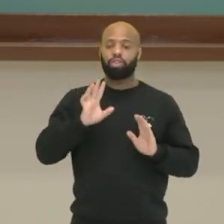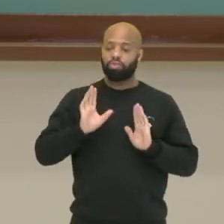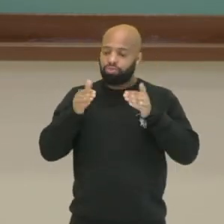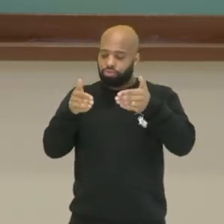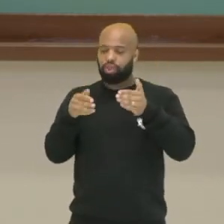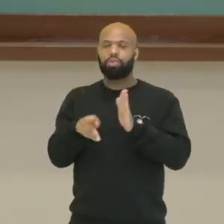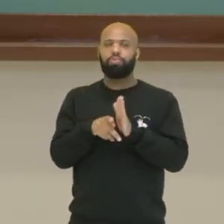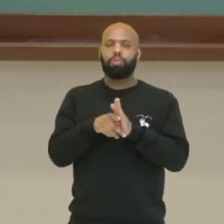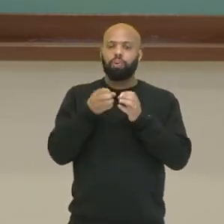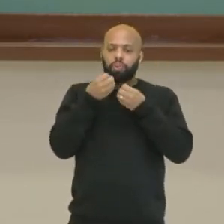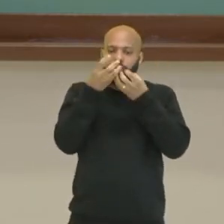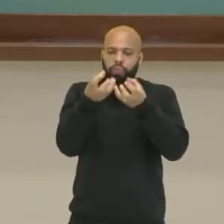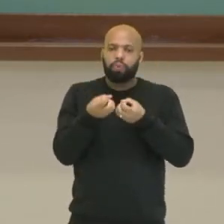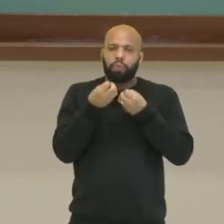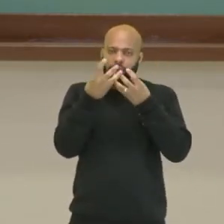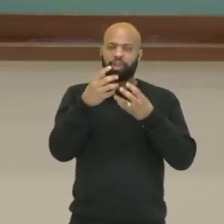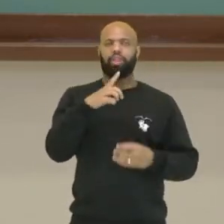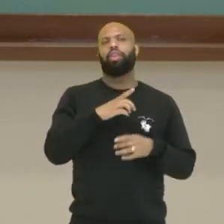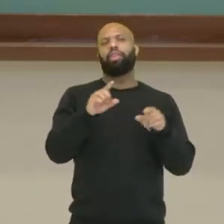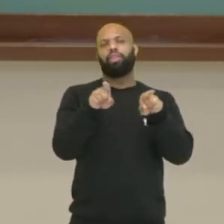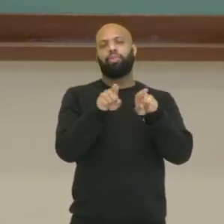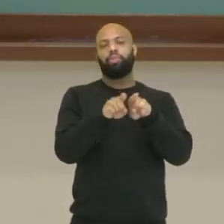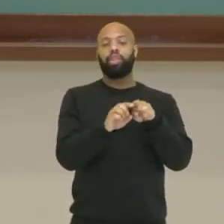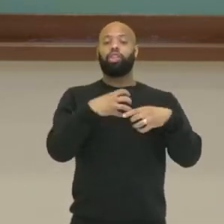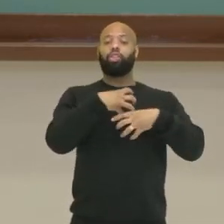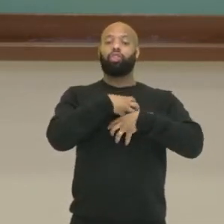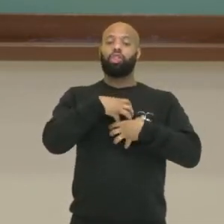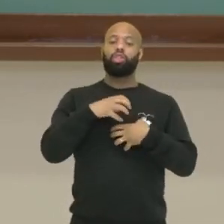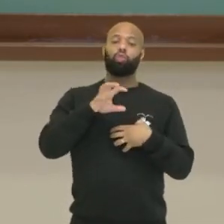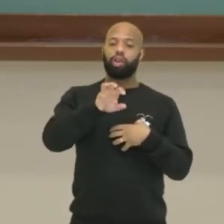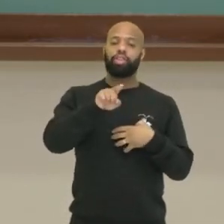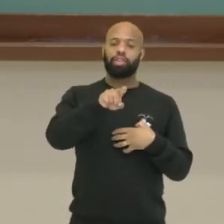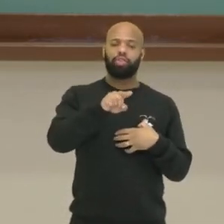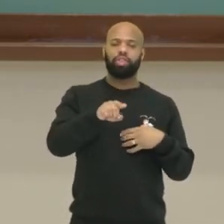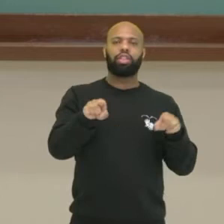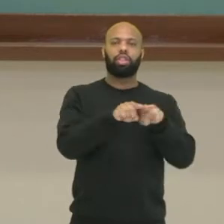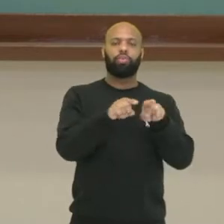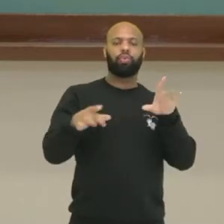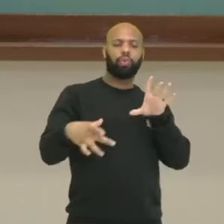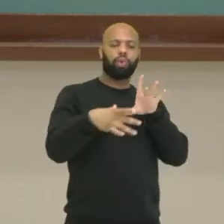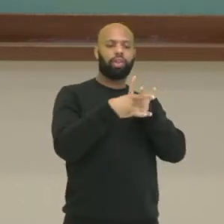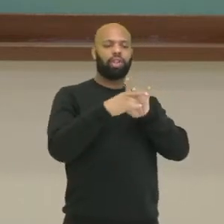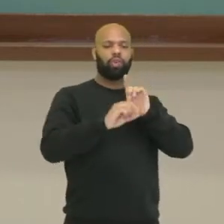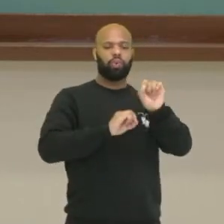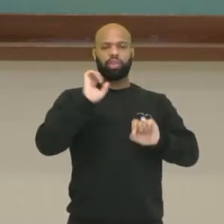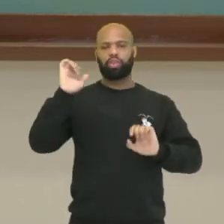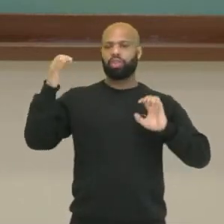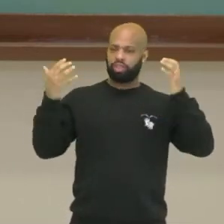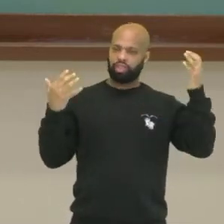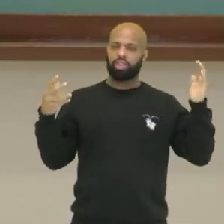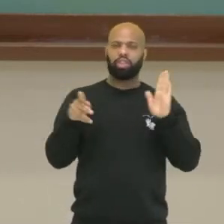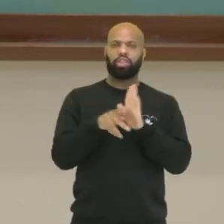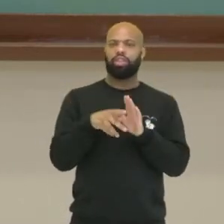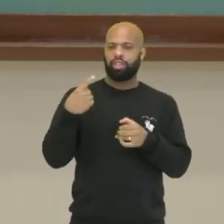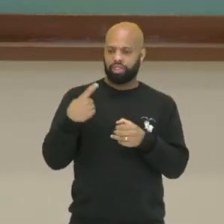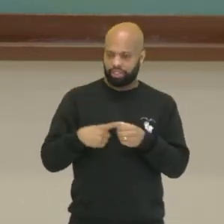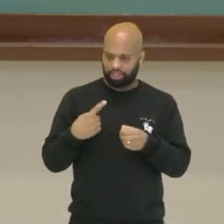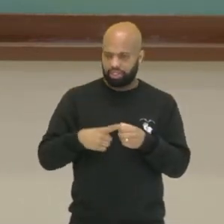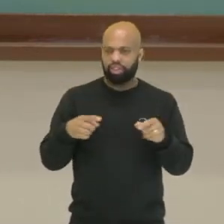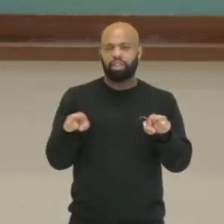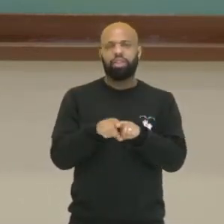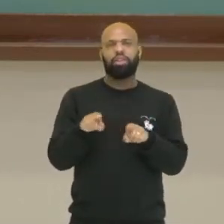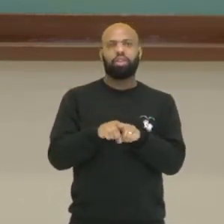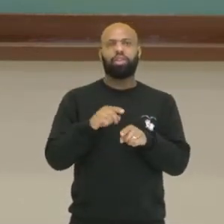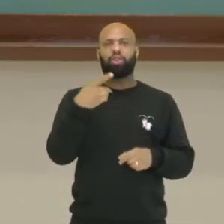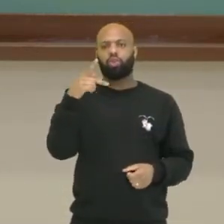de 24 horas e daí você fica conectado com o que está acontecendo na sua cidade, no seu